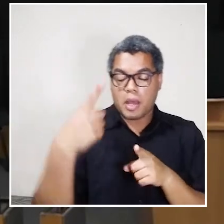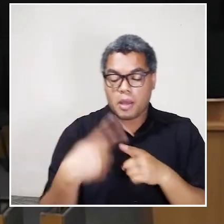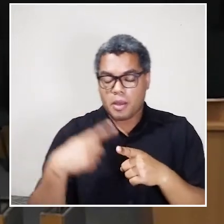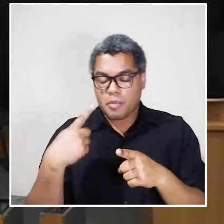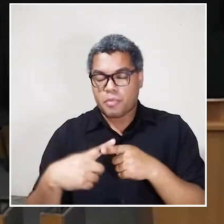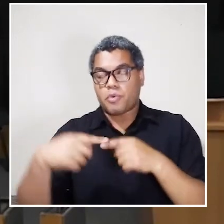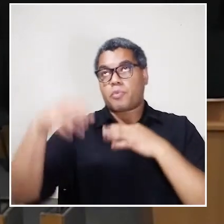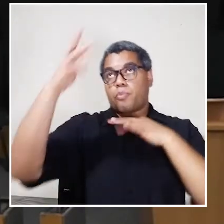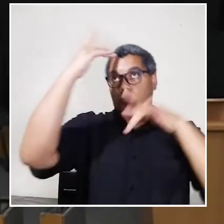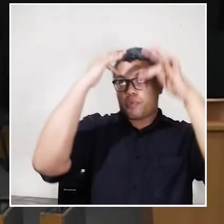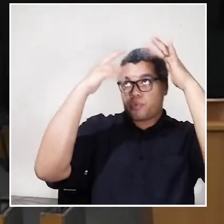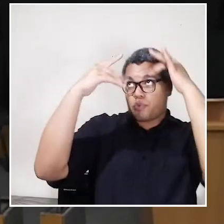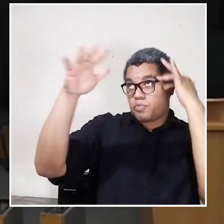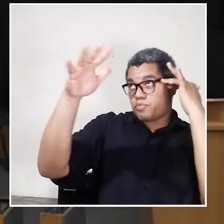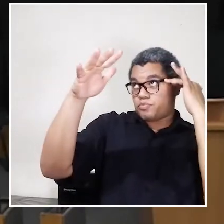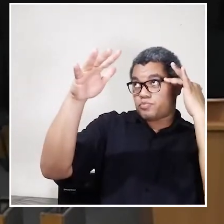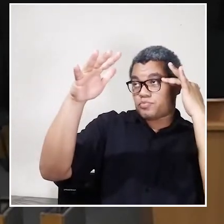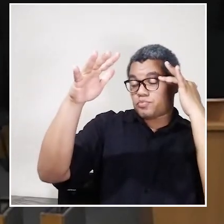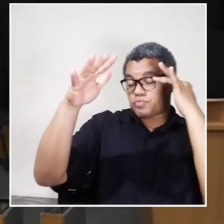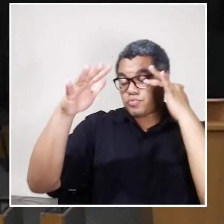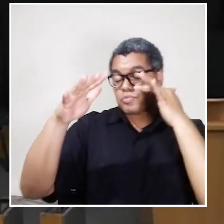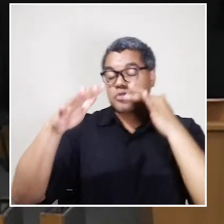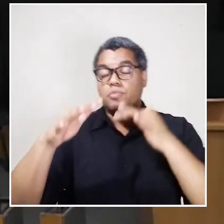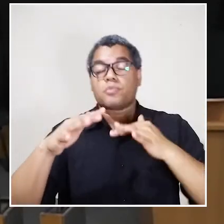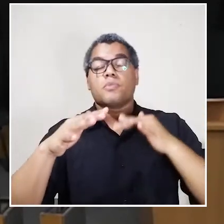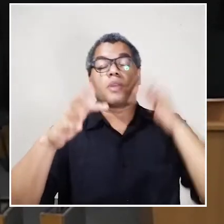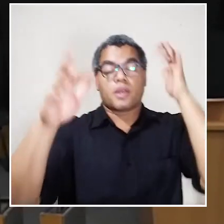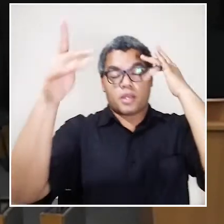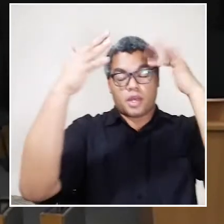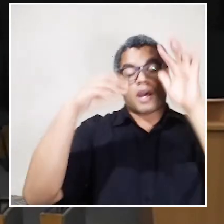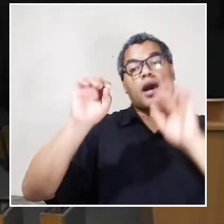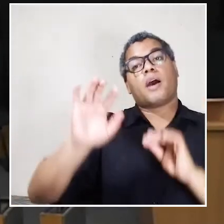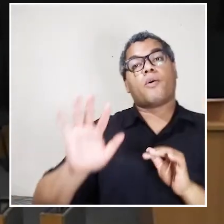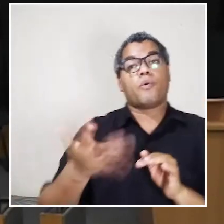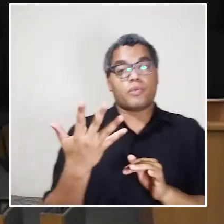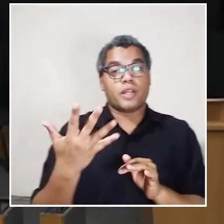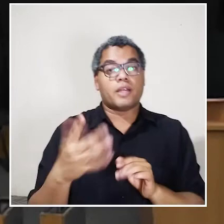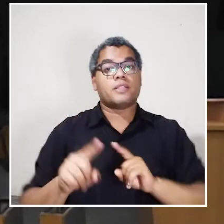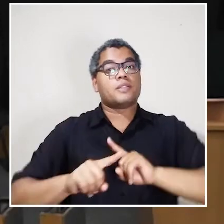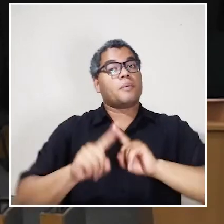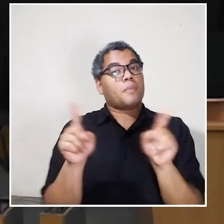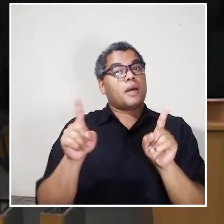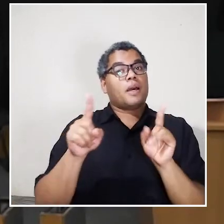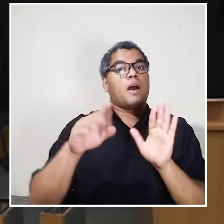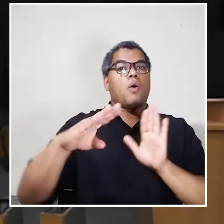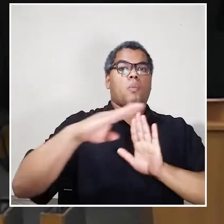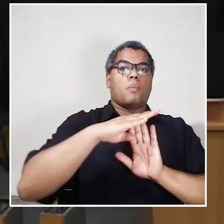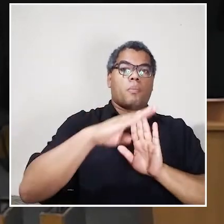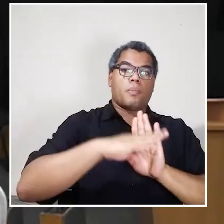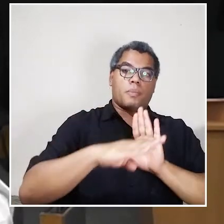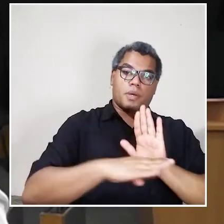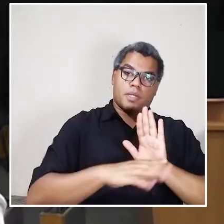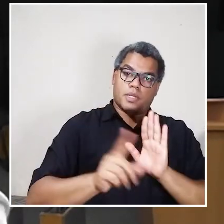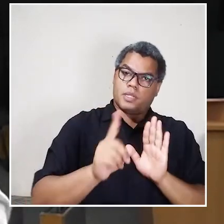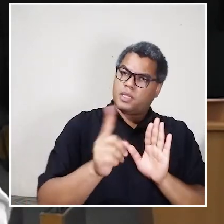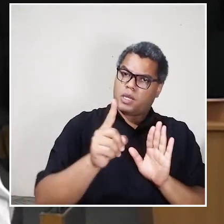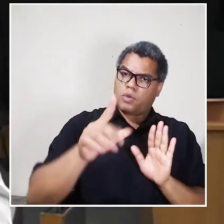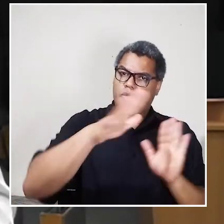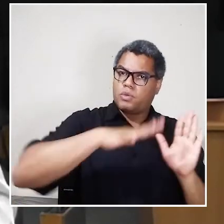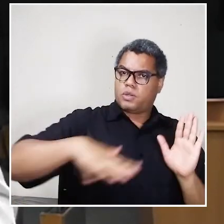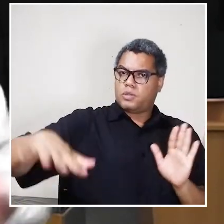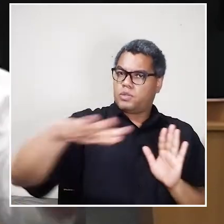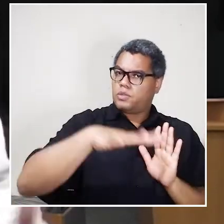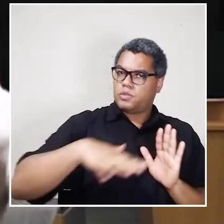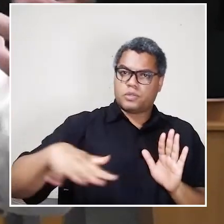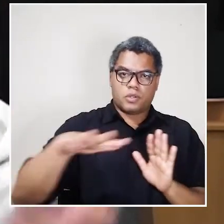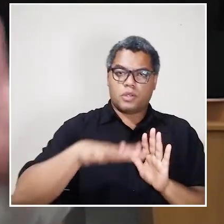vezes é inevitável, mas ela não é o padrão, ela é apenas uma circunstância.